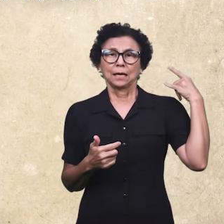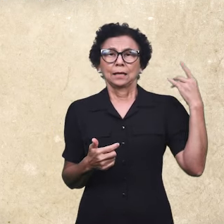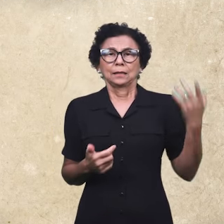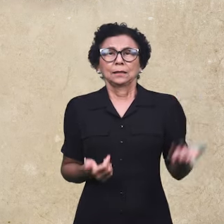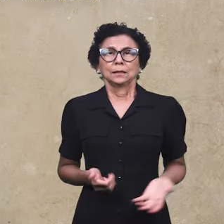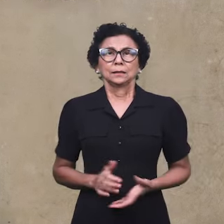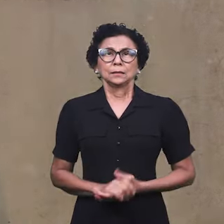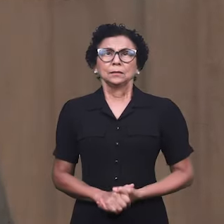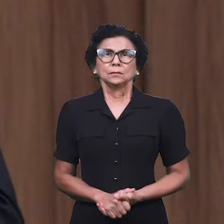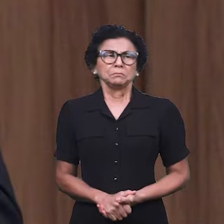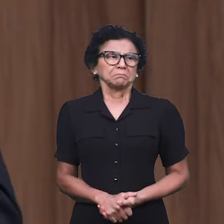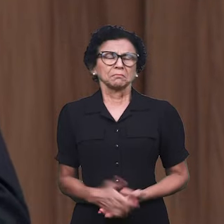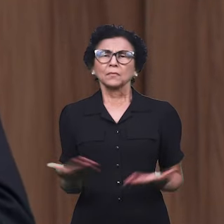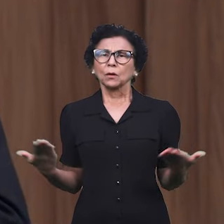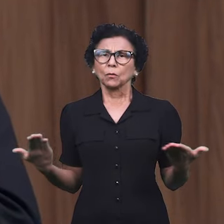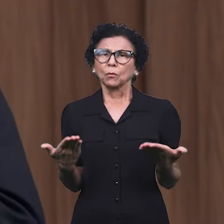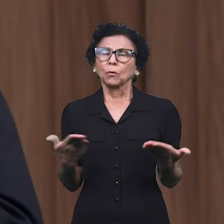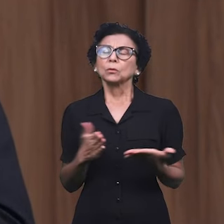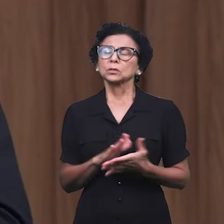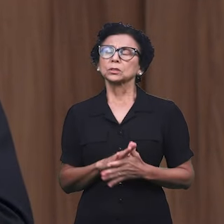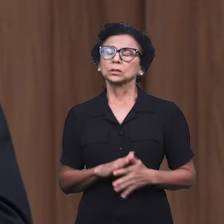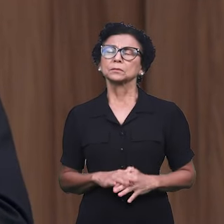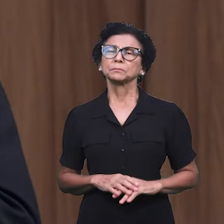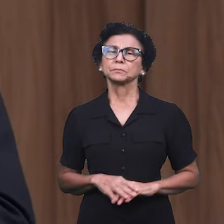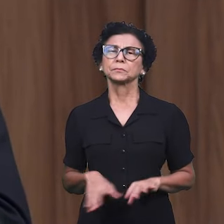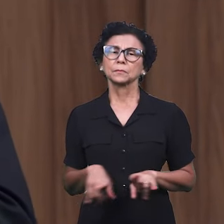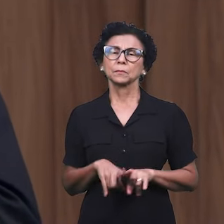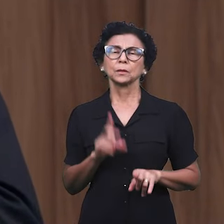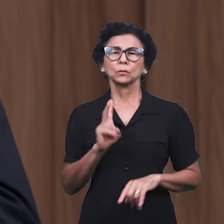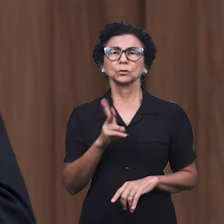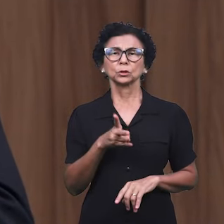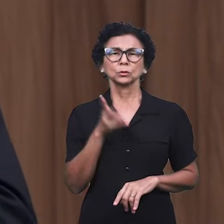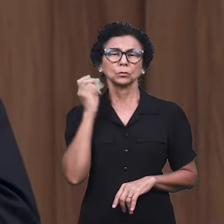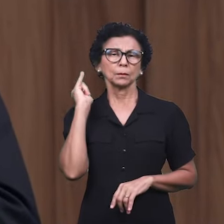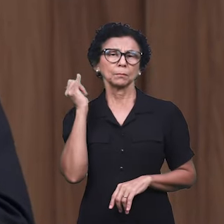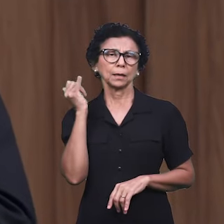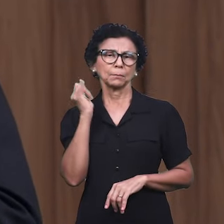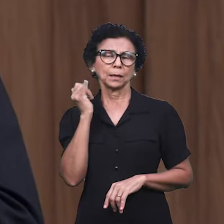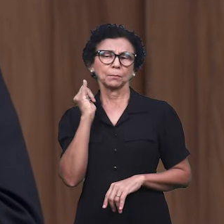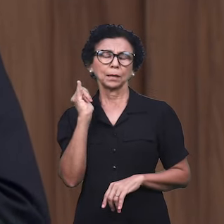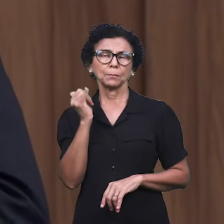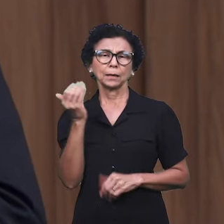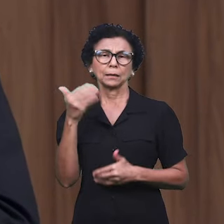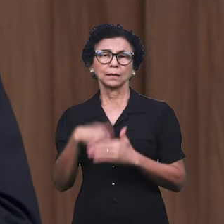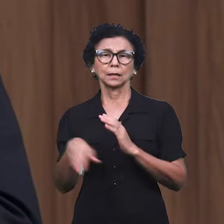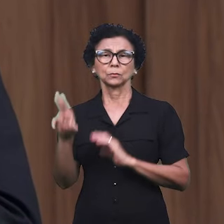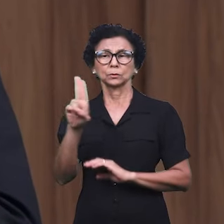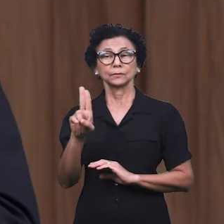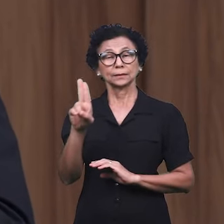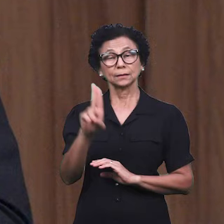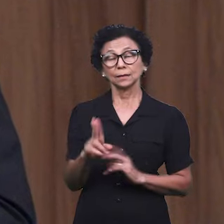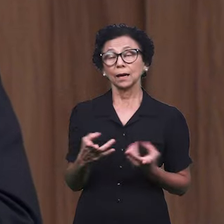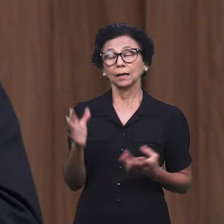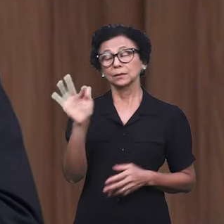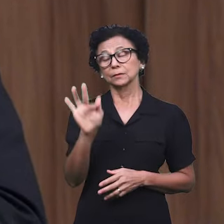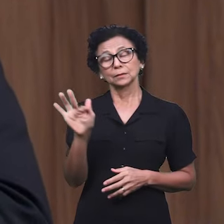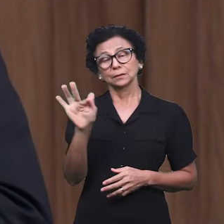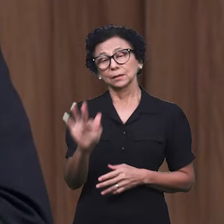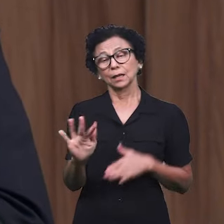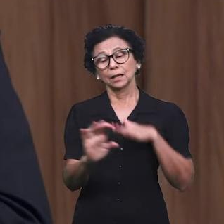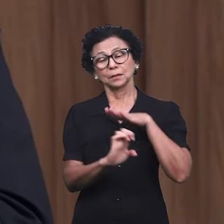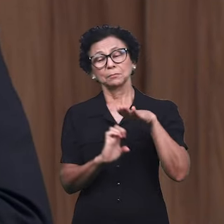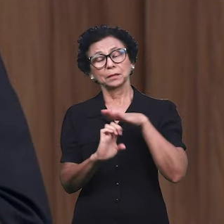utilizado hoje, principalmente dentro das universidades, dos ambientes até empresariais. Algo que